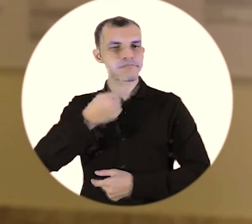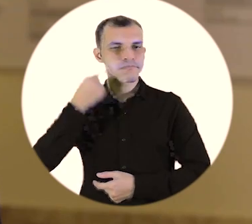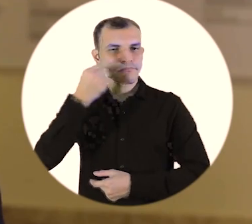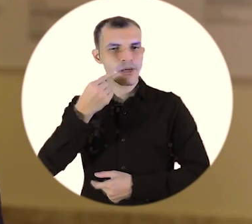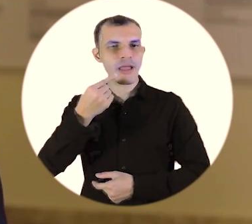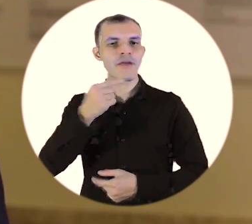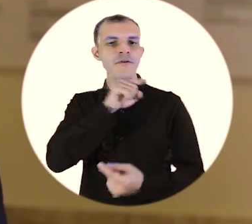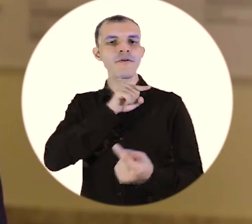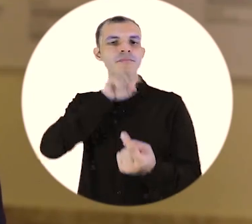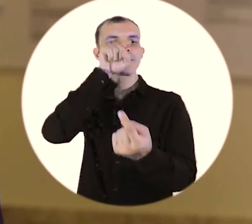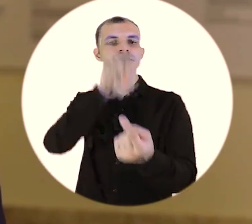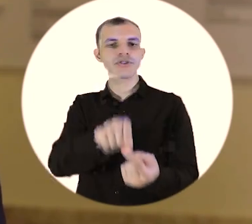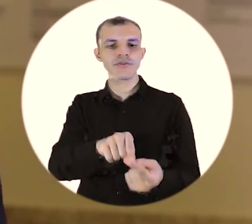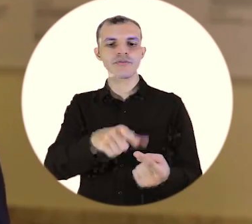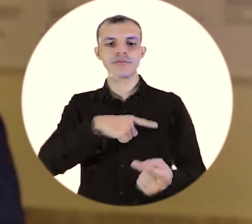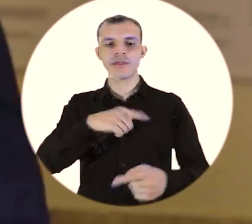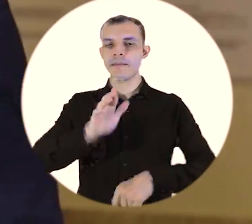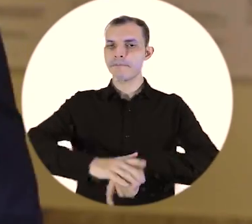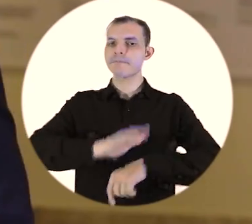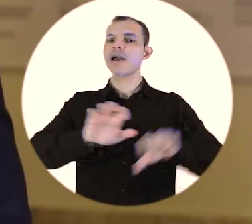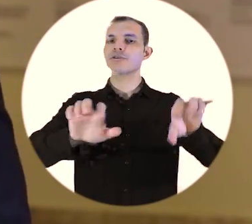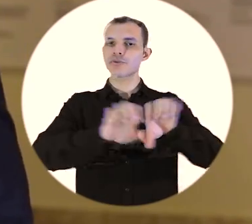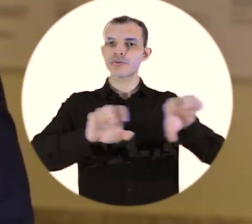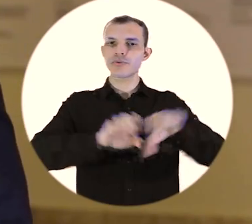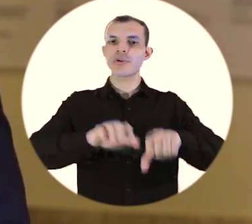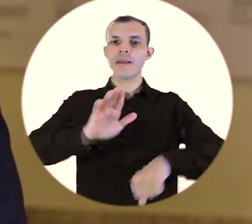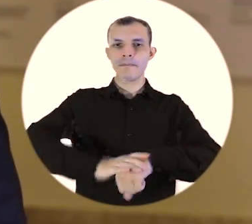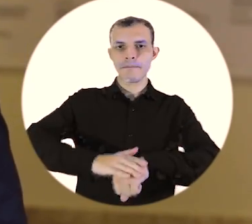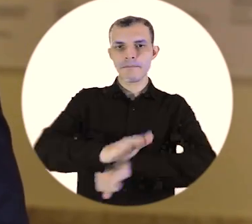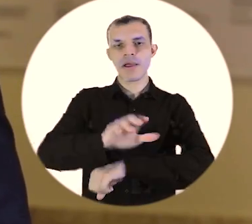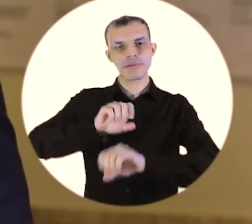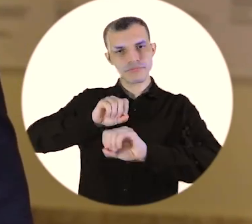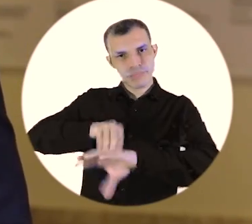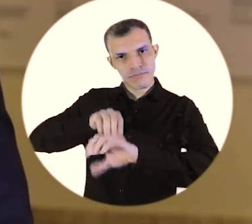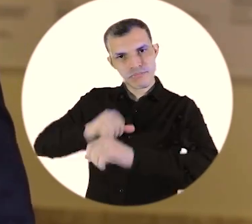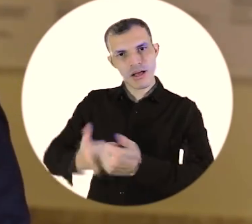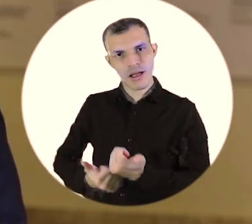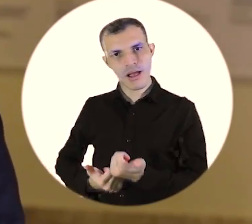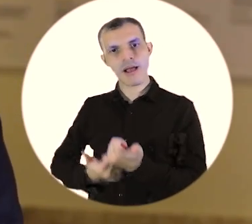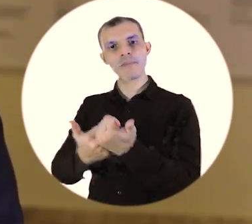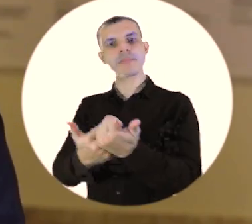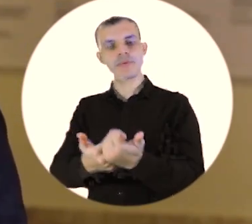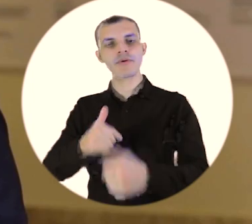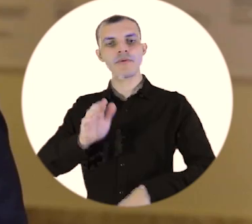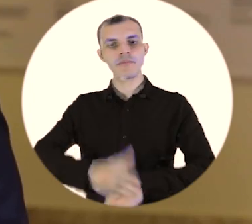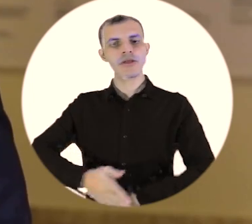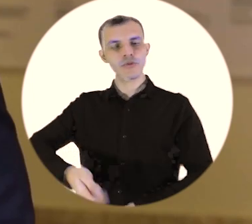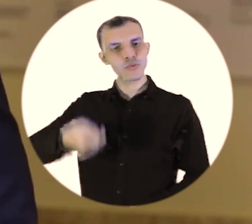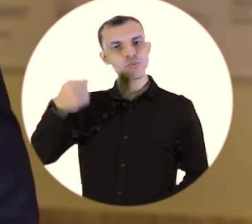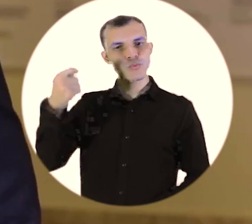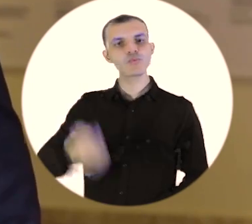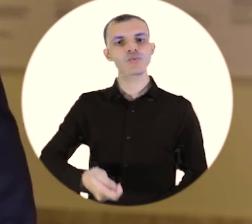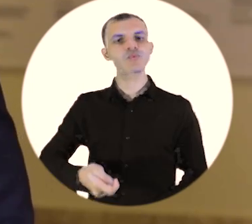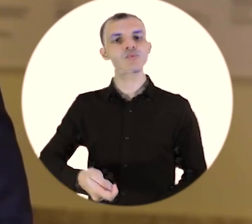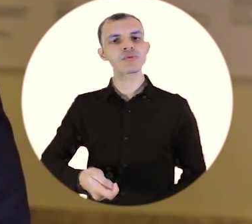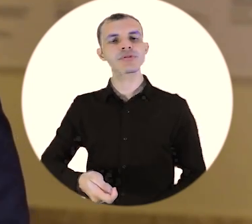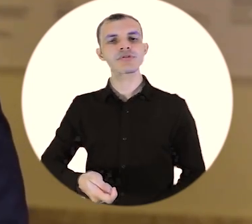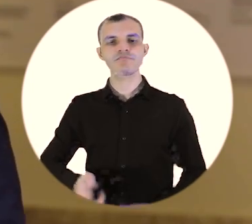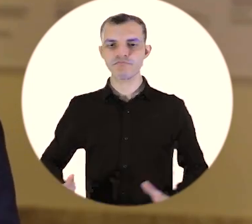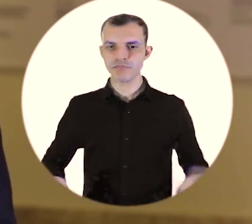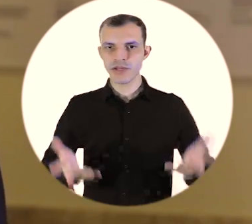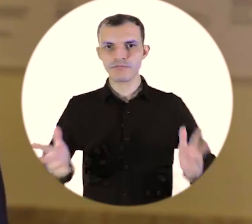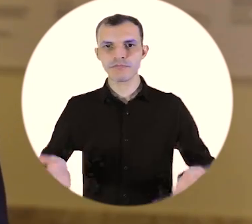toda a advocacia. E assim tem como foco a entrega de mais estrutura, de mais capacitação, atuação firme e altiva na